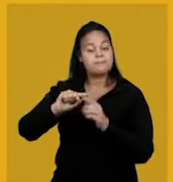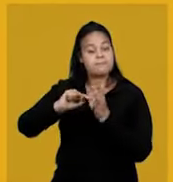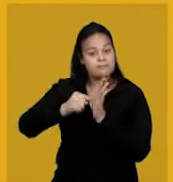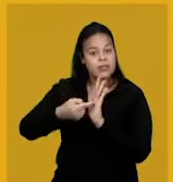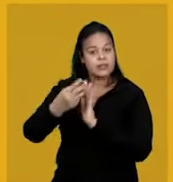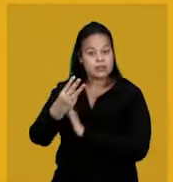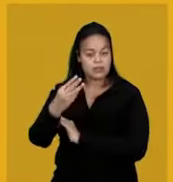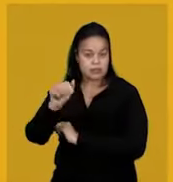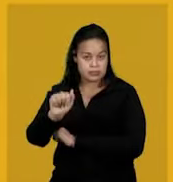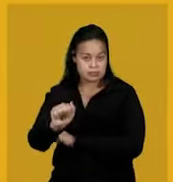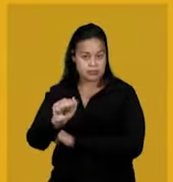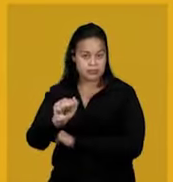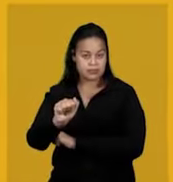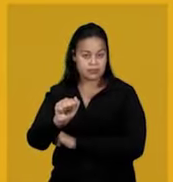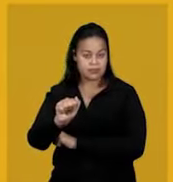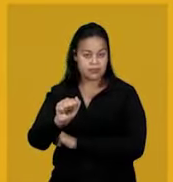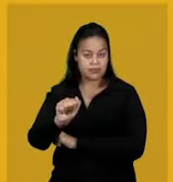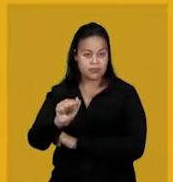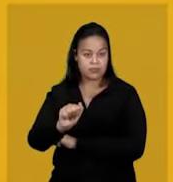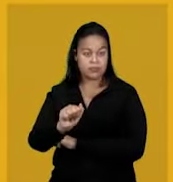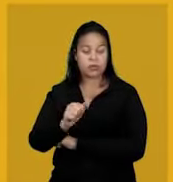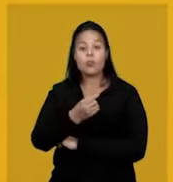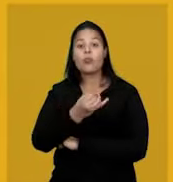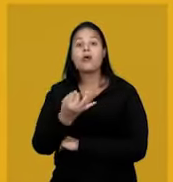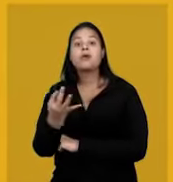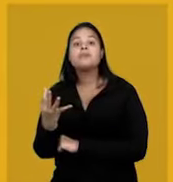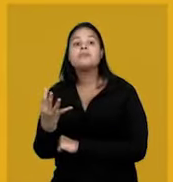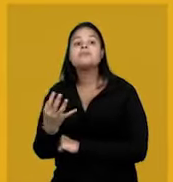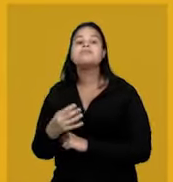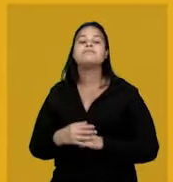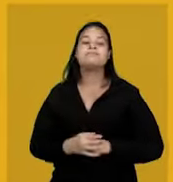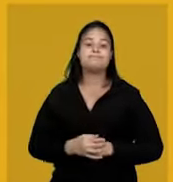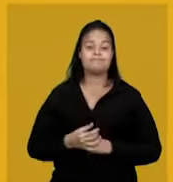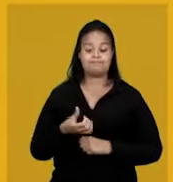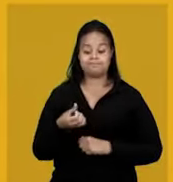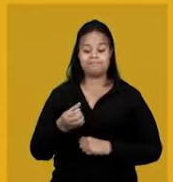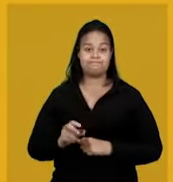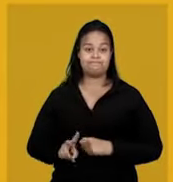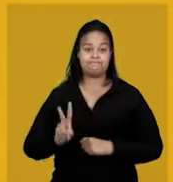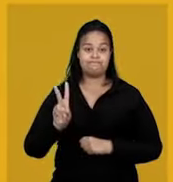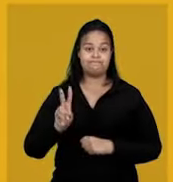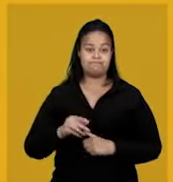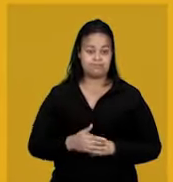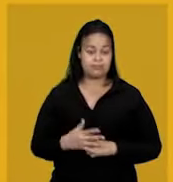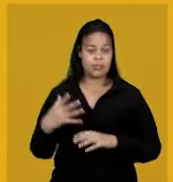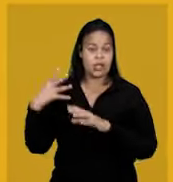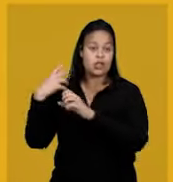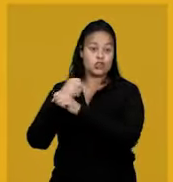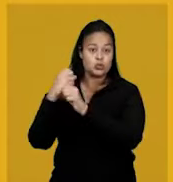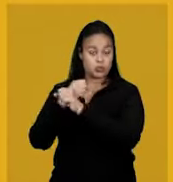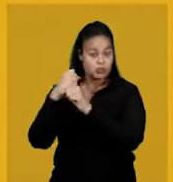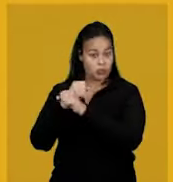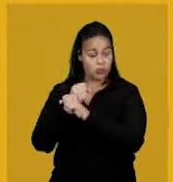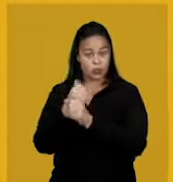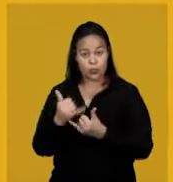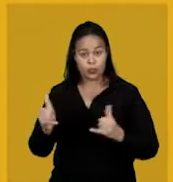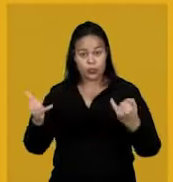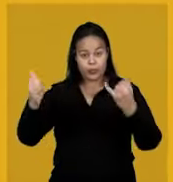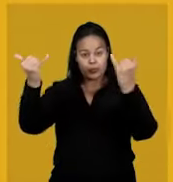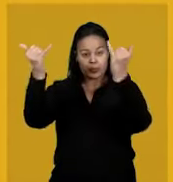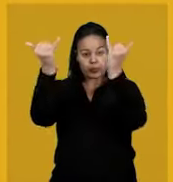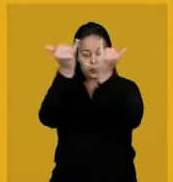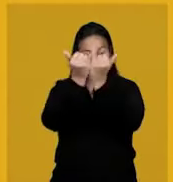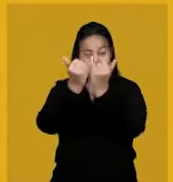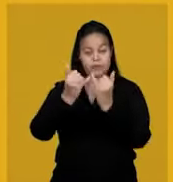amperes. Então, a tensão aqui é de 6 volts. Calculamos a tensão, vamos